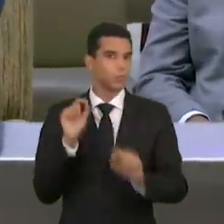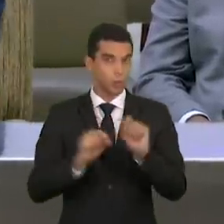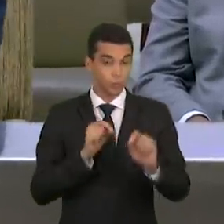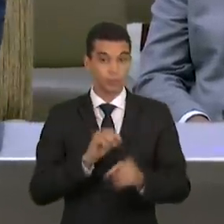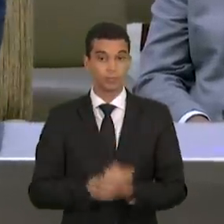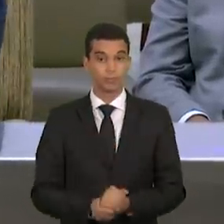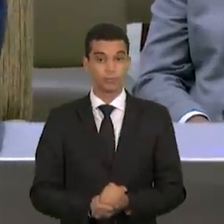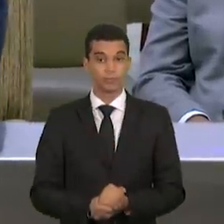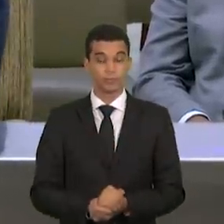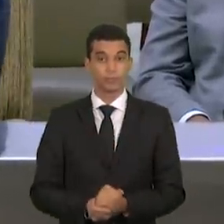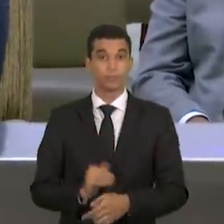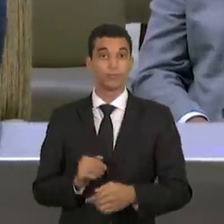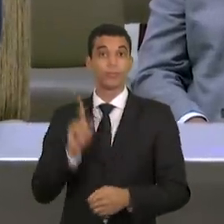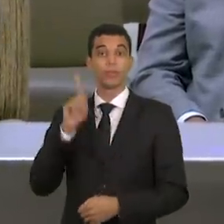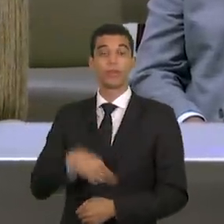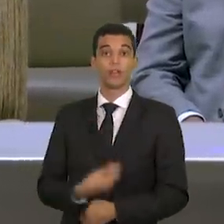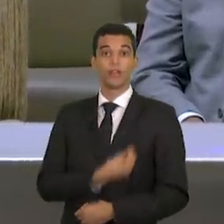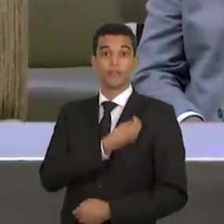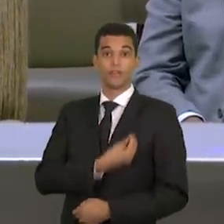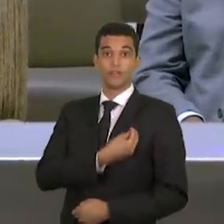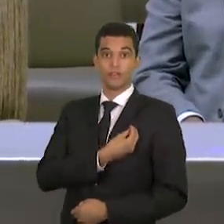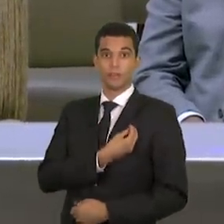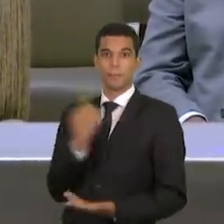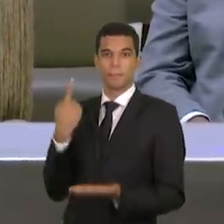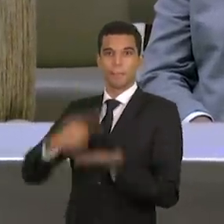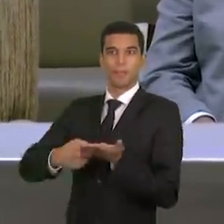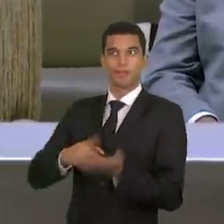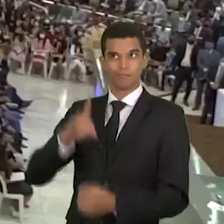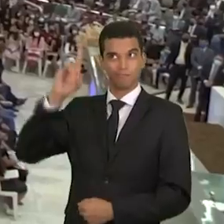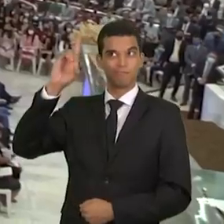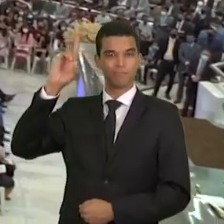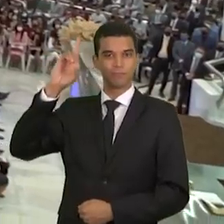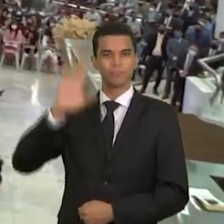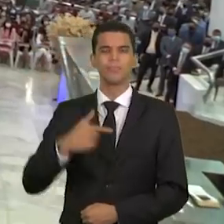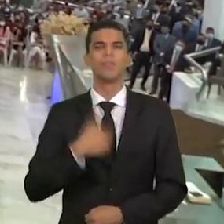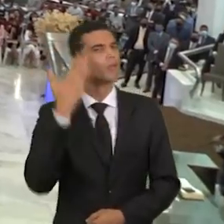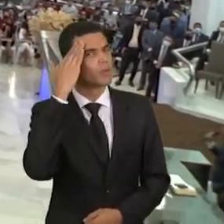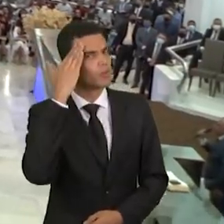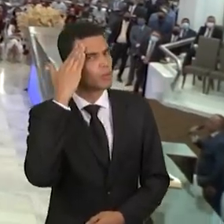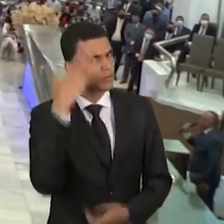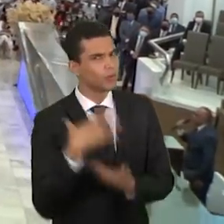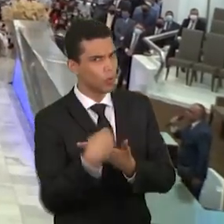comigo: vida com compromisso. Eu não entendi.